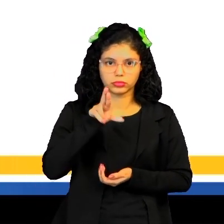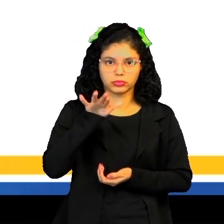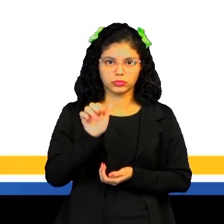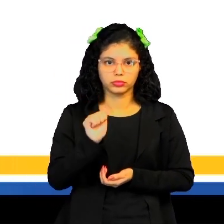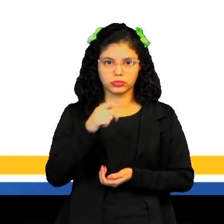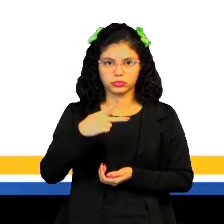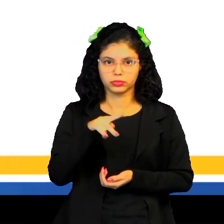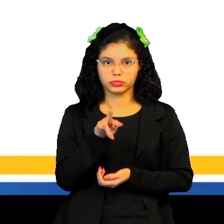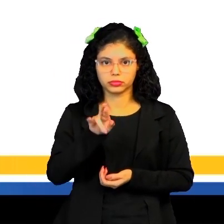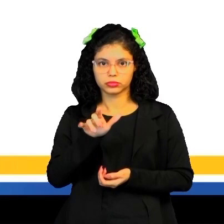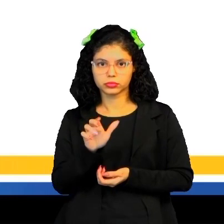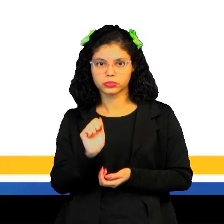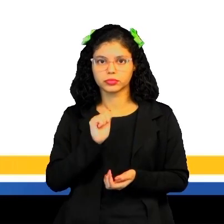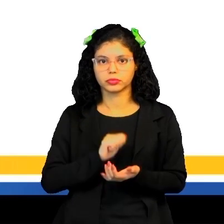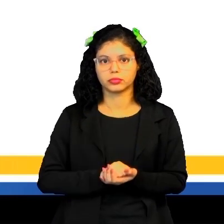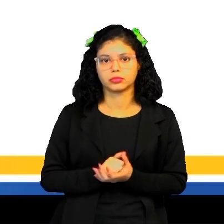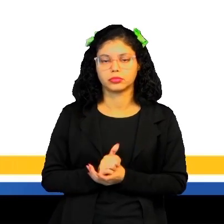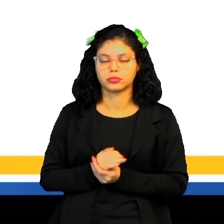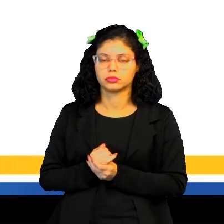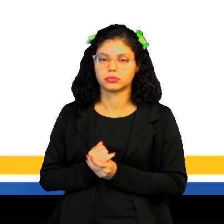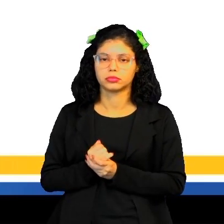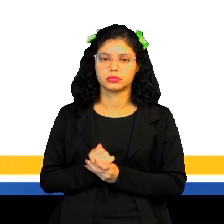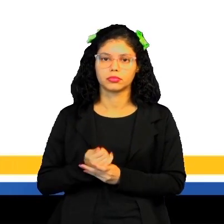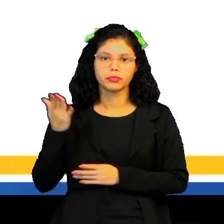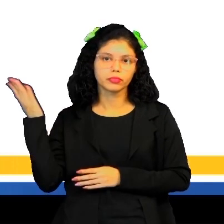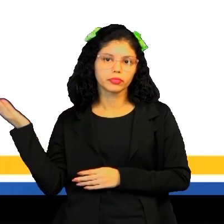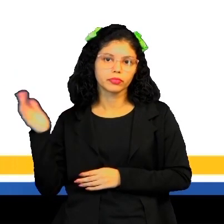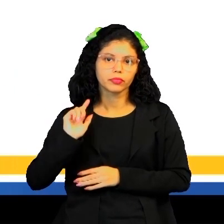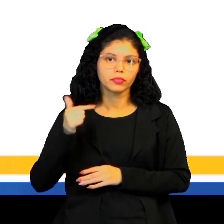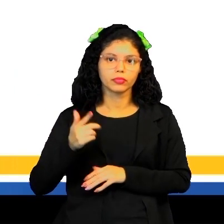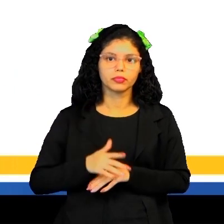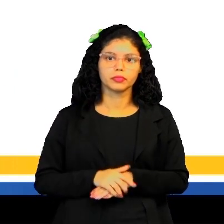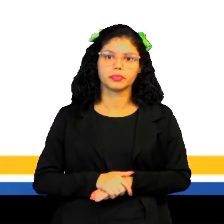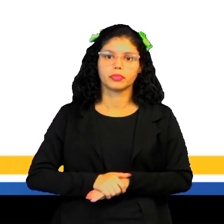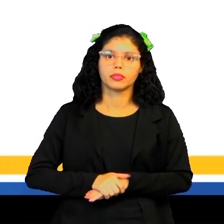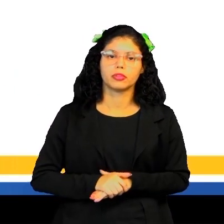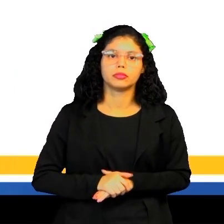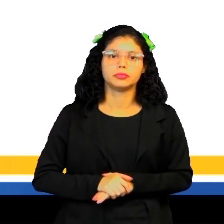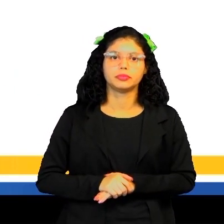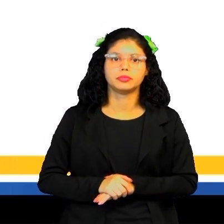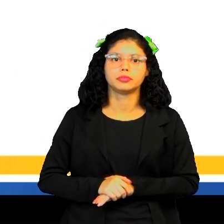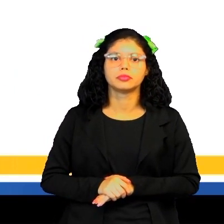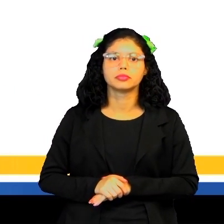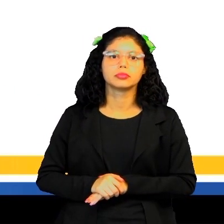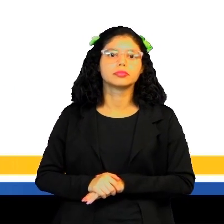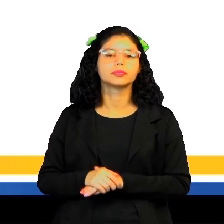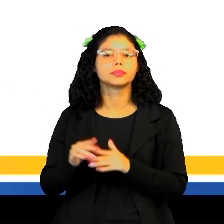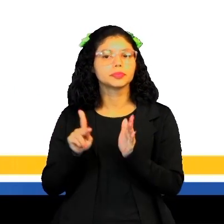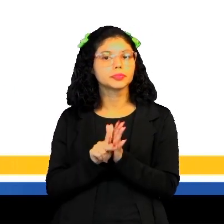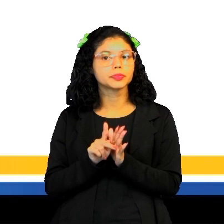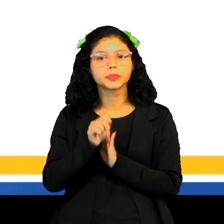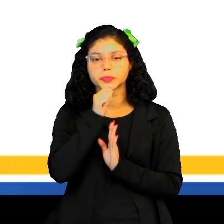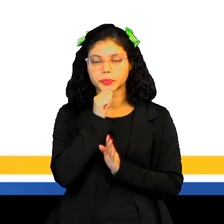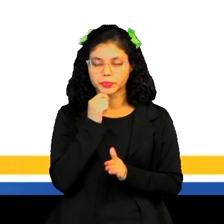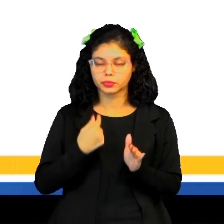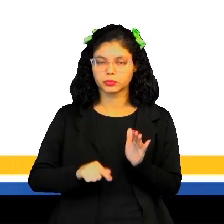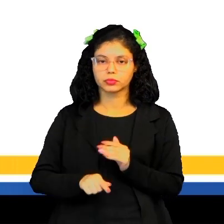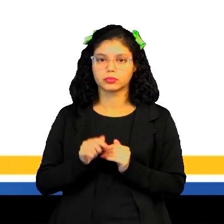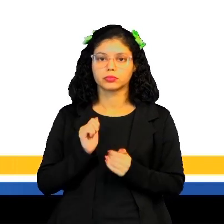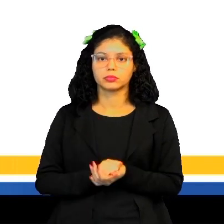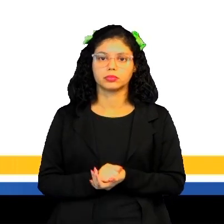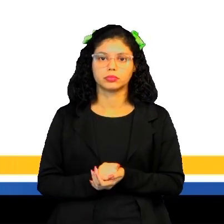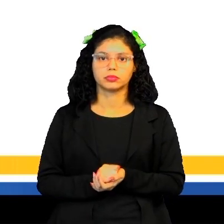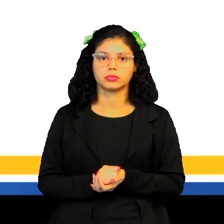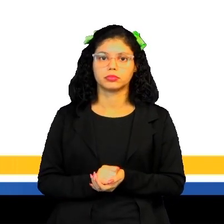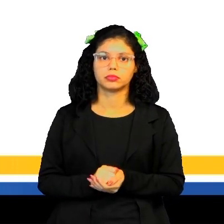jônica, pitagórica, eleata e os atomistas. Dentro da filosofia grega, ou talvez